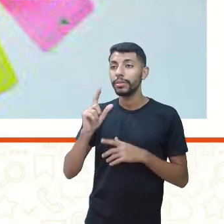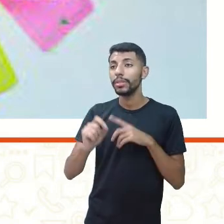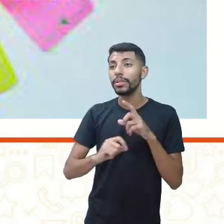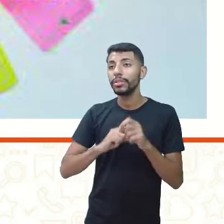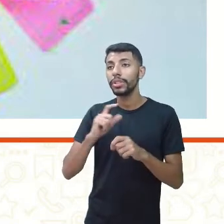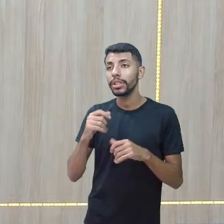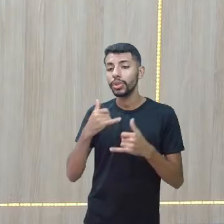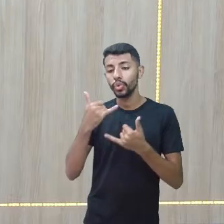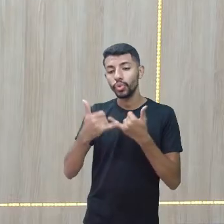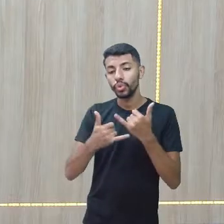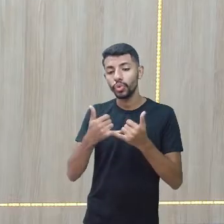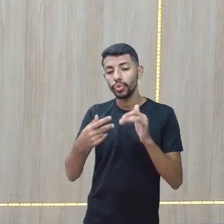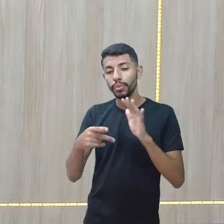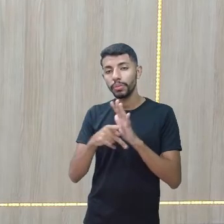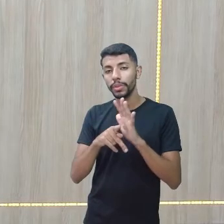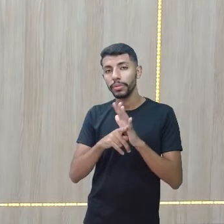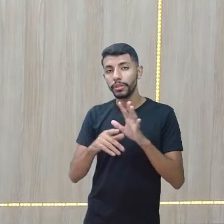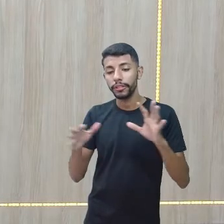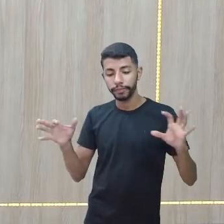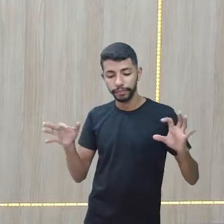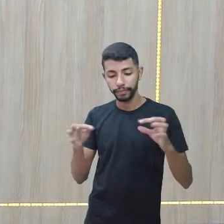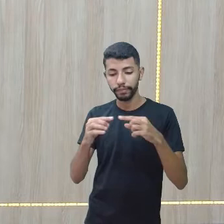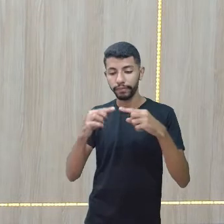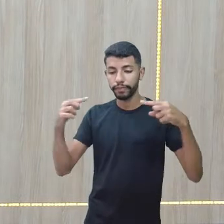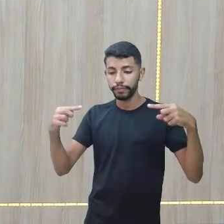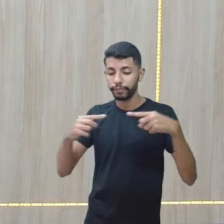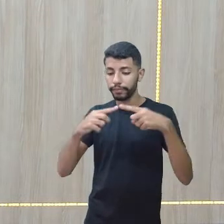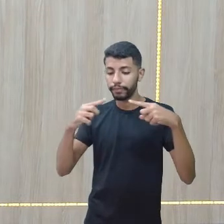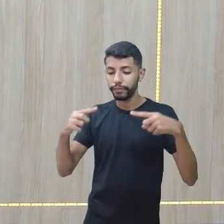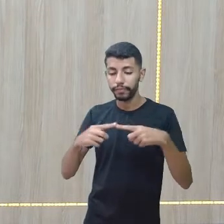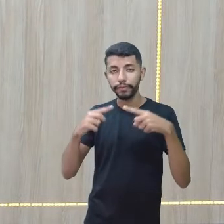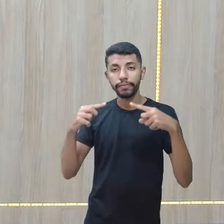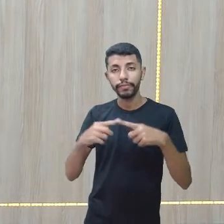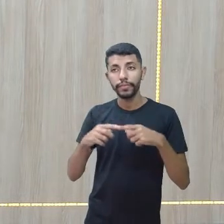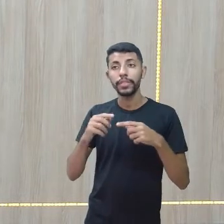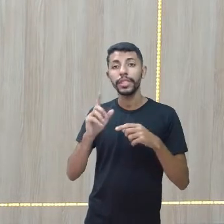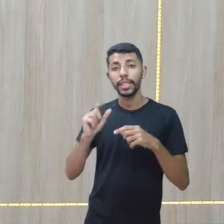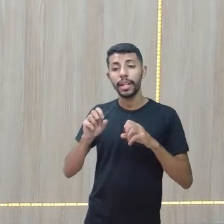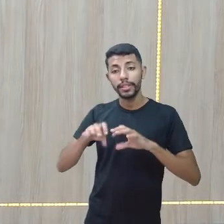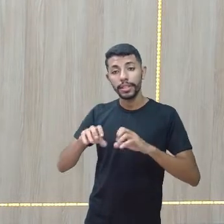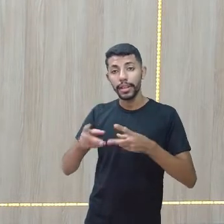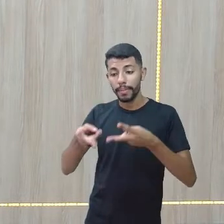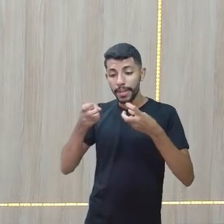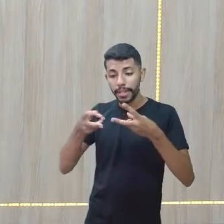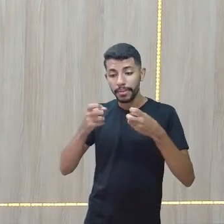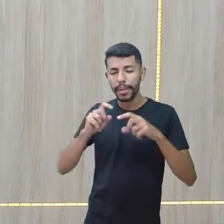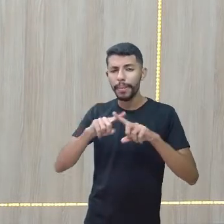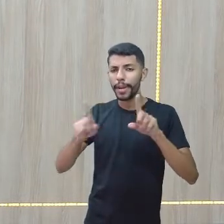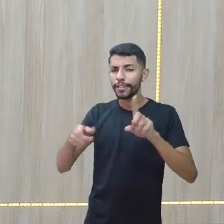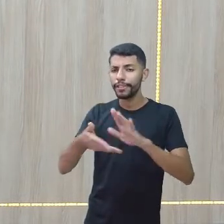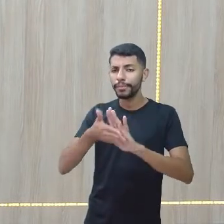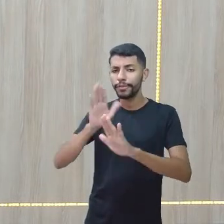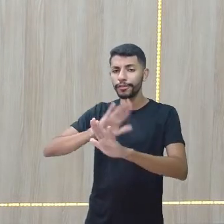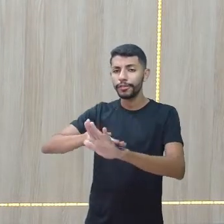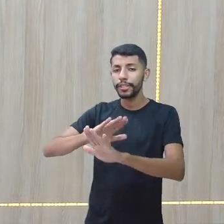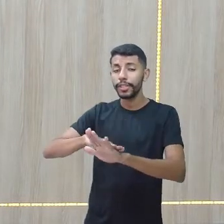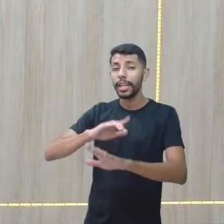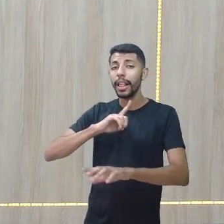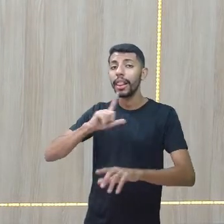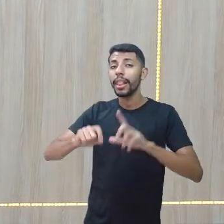pareamento, é um jogo que trabalha percepção, mas que tem uma temática, que existe uma conceituação, que